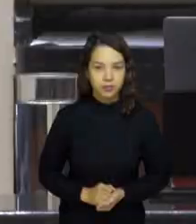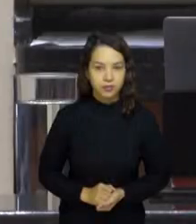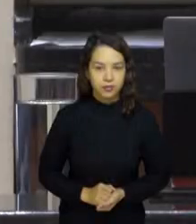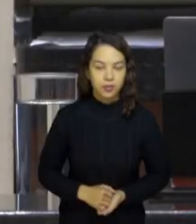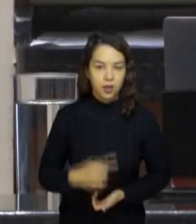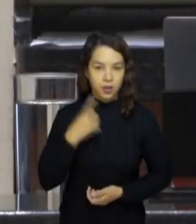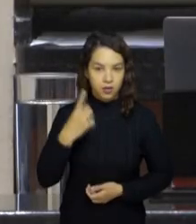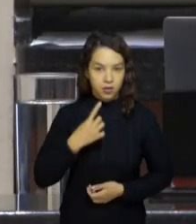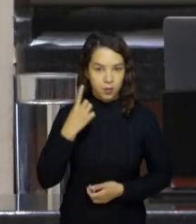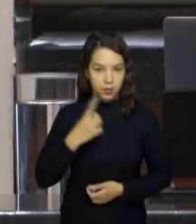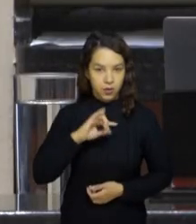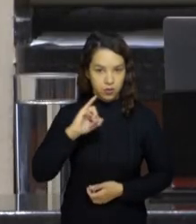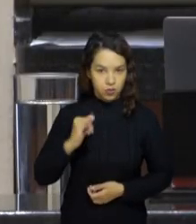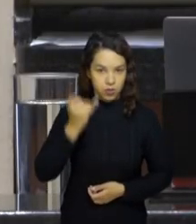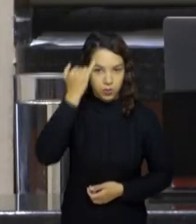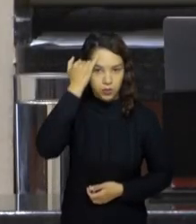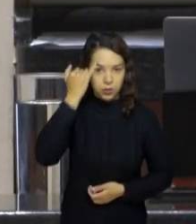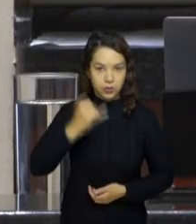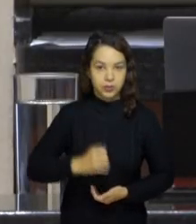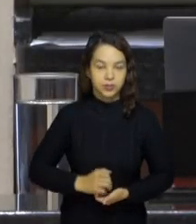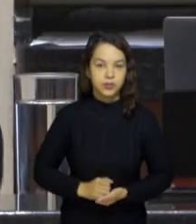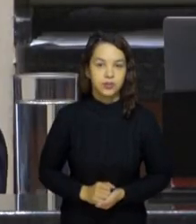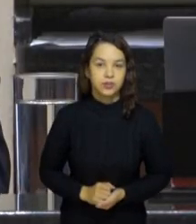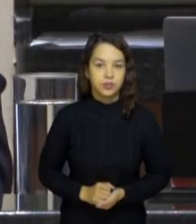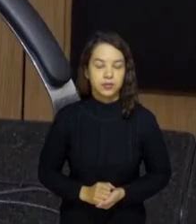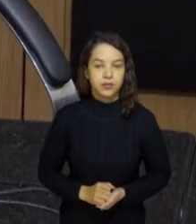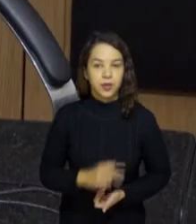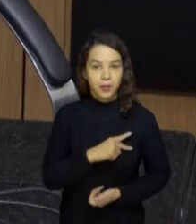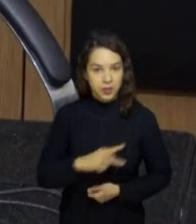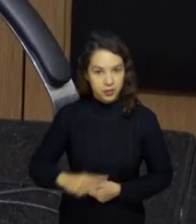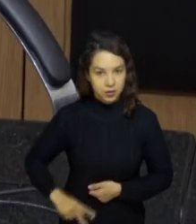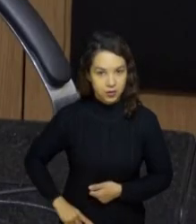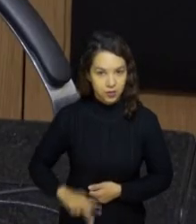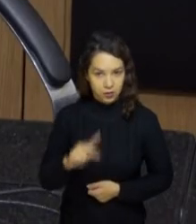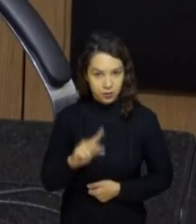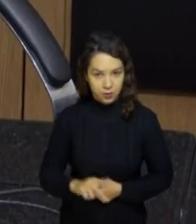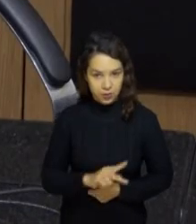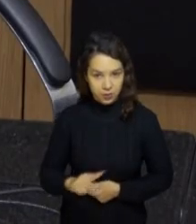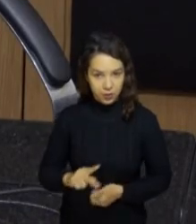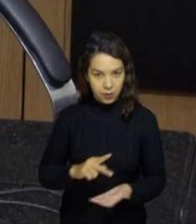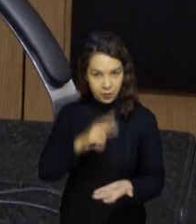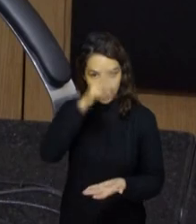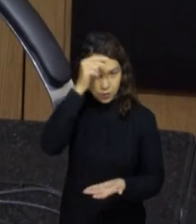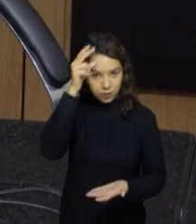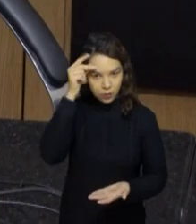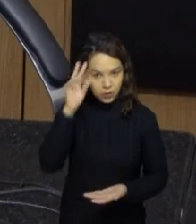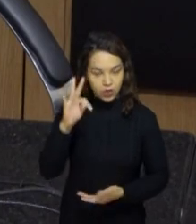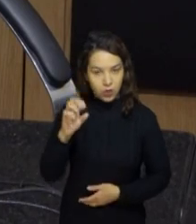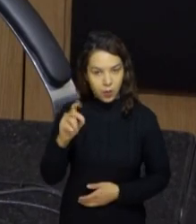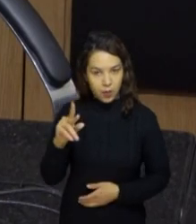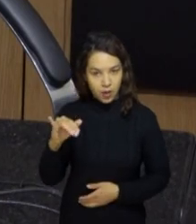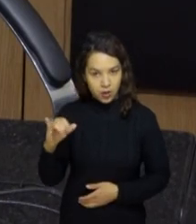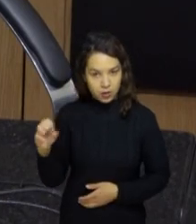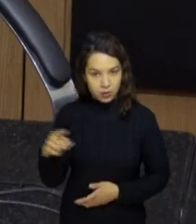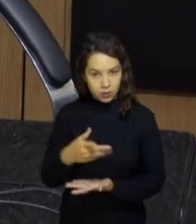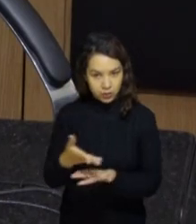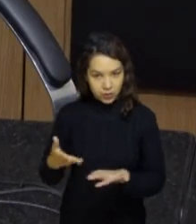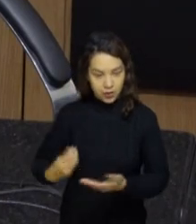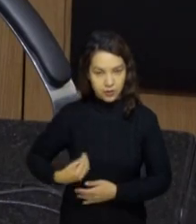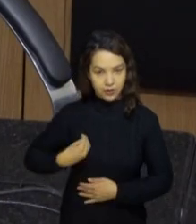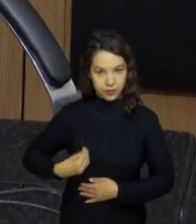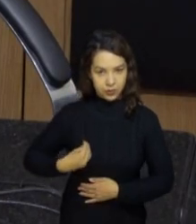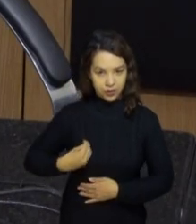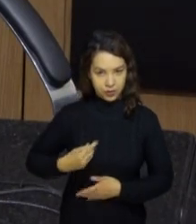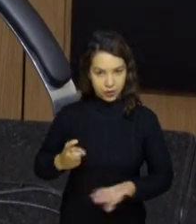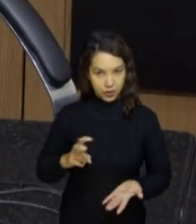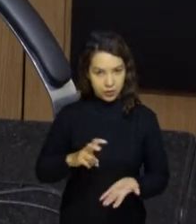Deputado Jair Mioto. Senhor presidente, padre Pedro, prefeito Topázio Orvino, que nos honra com suas presenças nesta manhã,